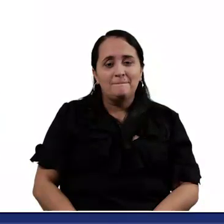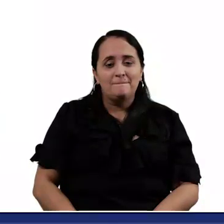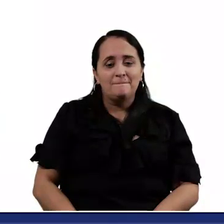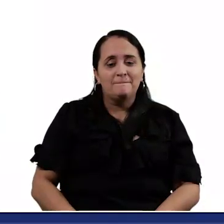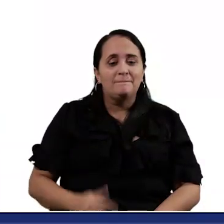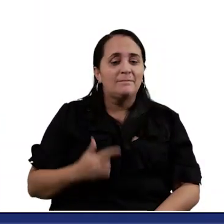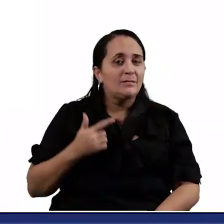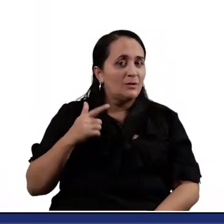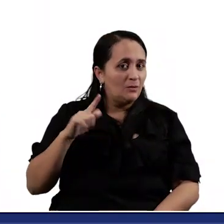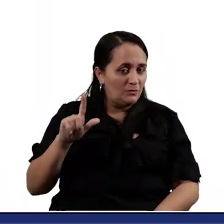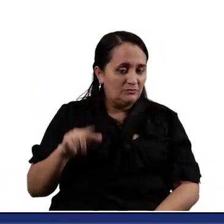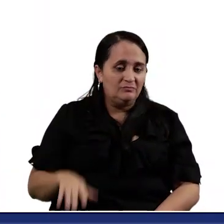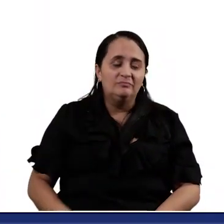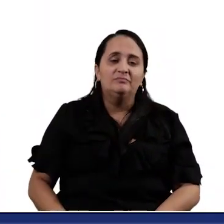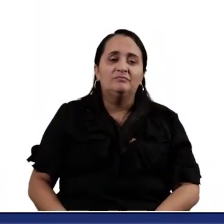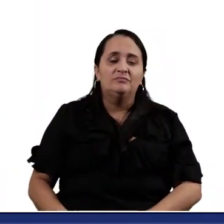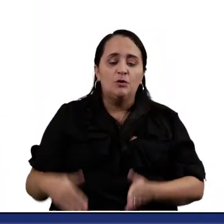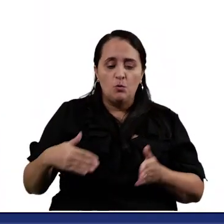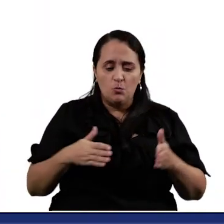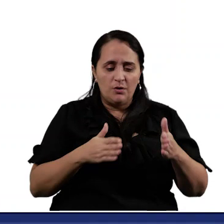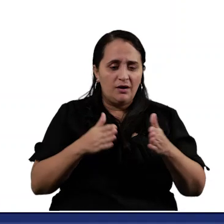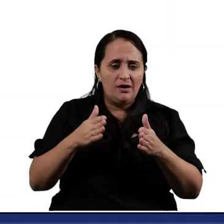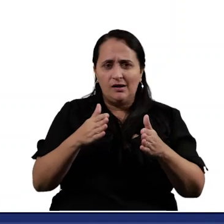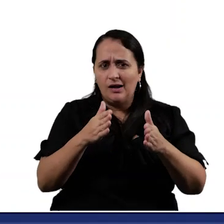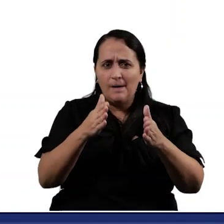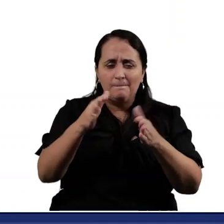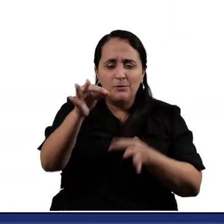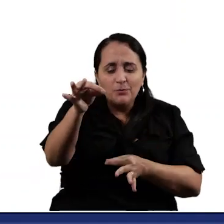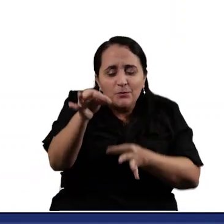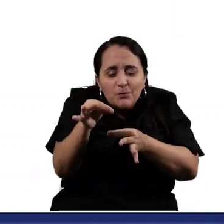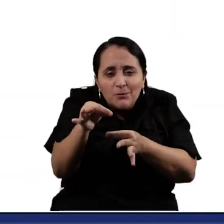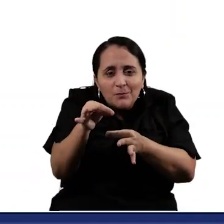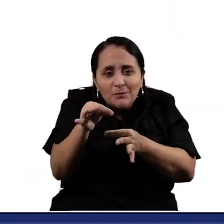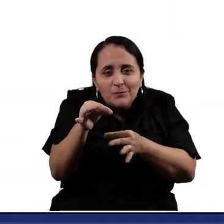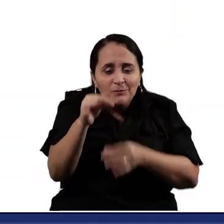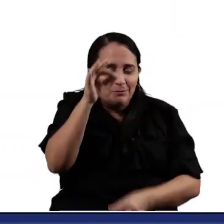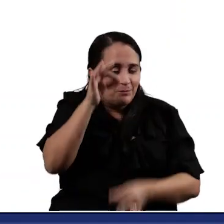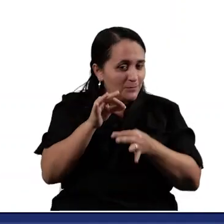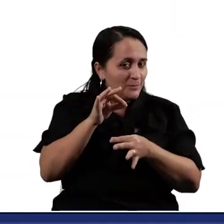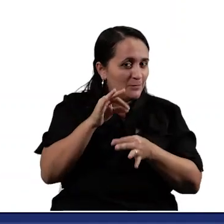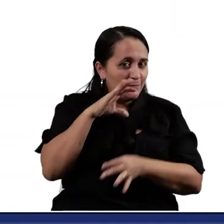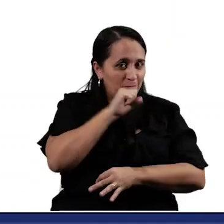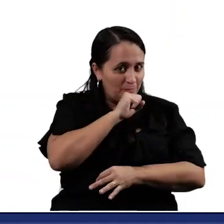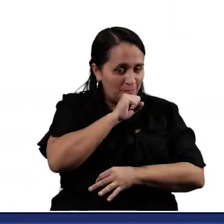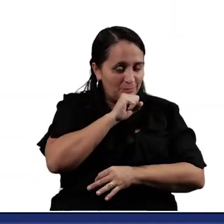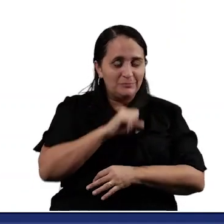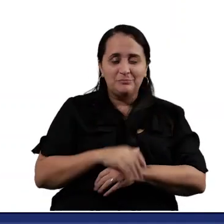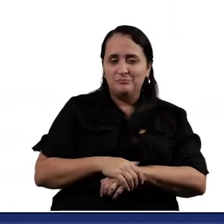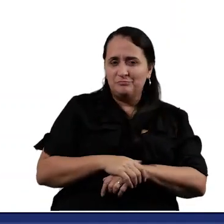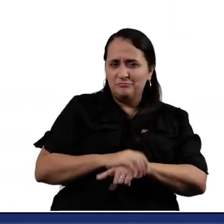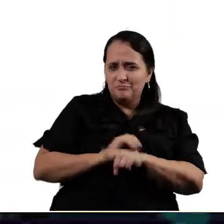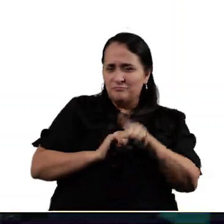encurtando o caminho com este título vocês acham que este conto